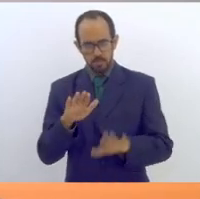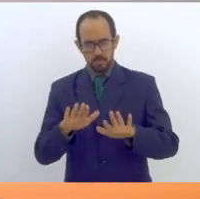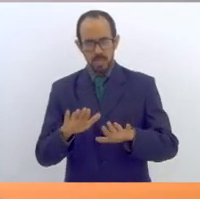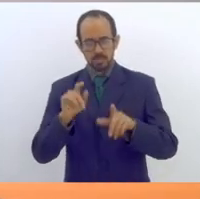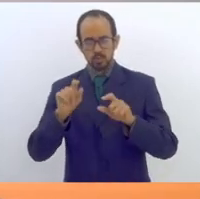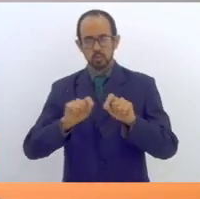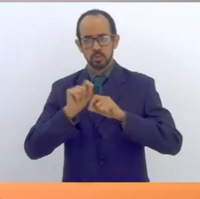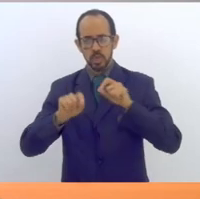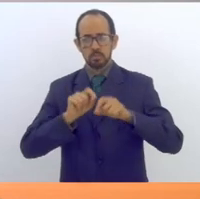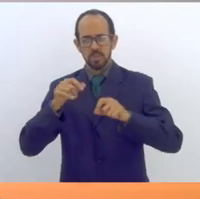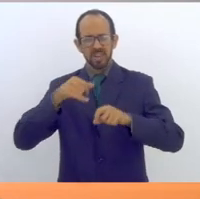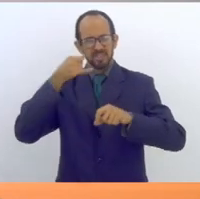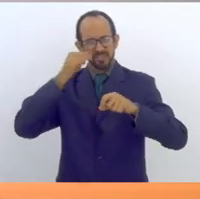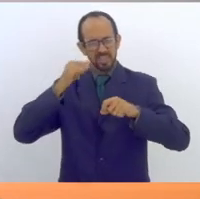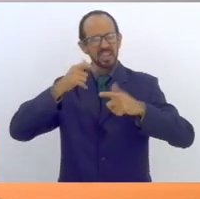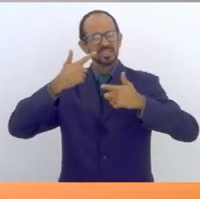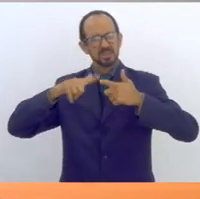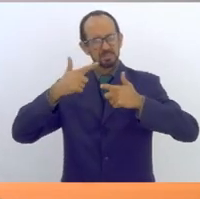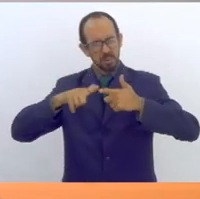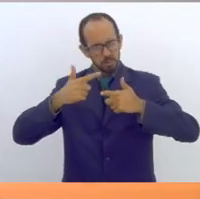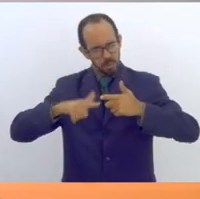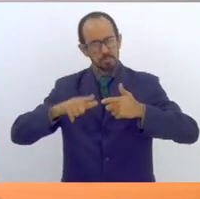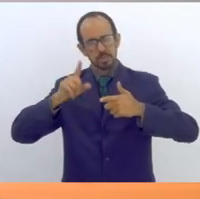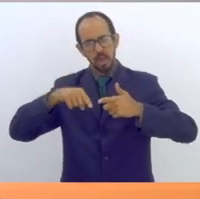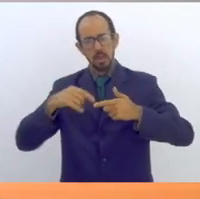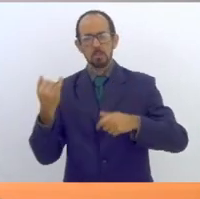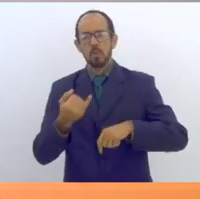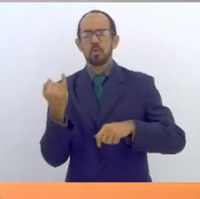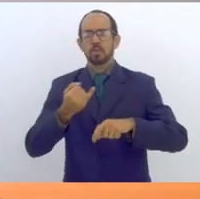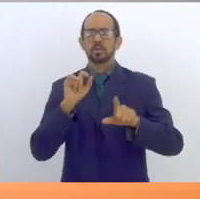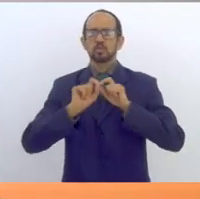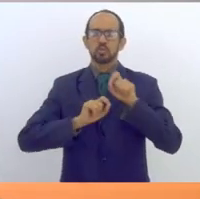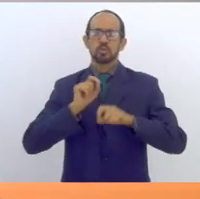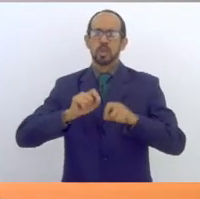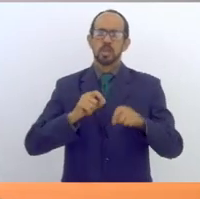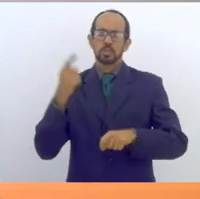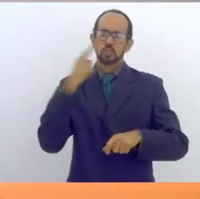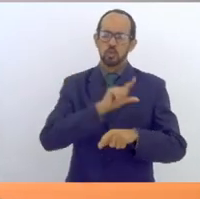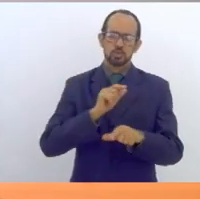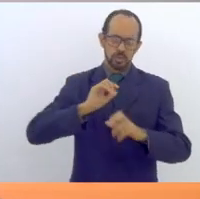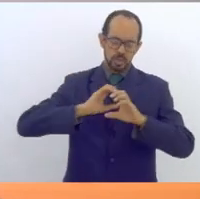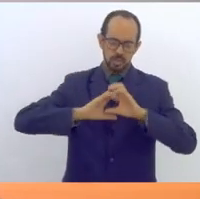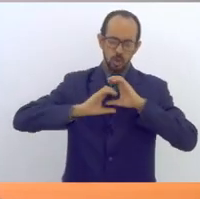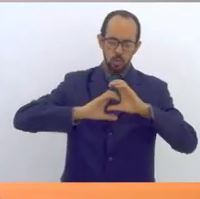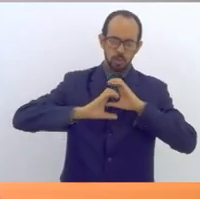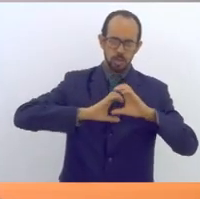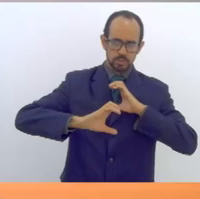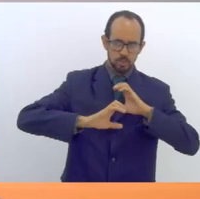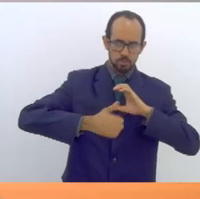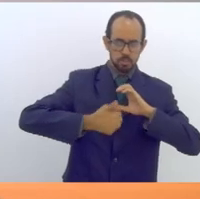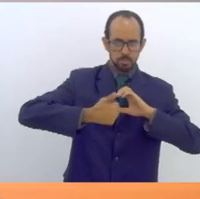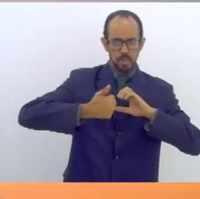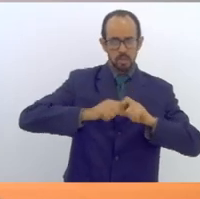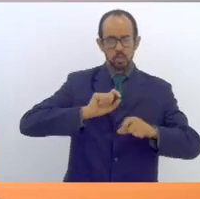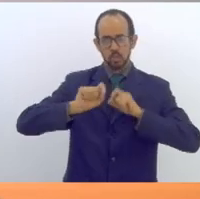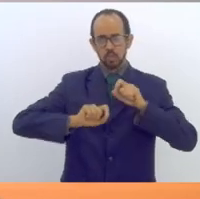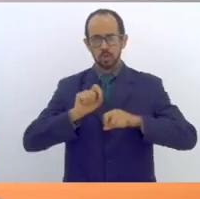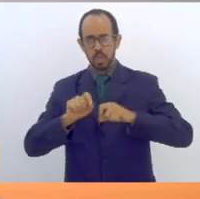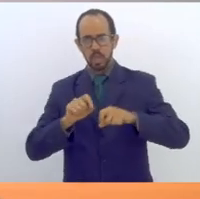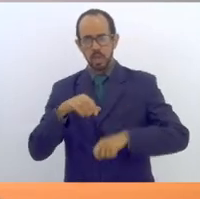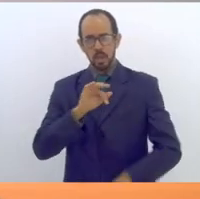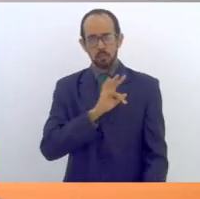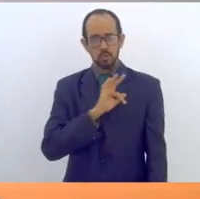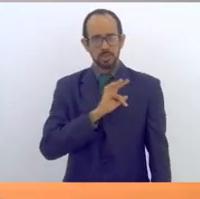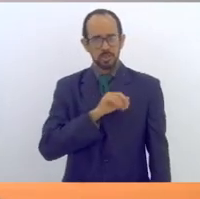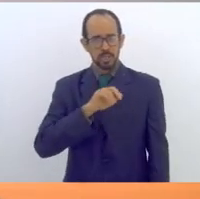nesses ruídos eu acho que seria conveniente que haja essa interlocução primeiramente lá na Polícia Civil